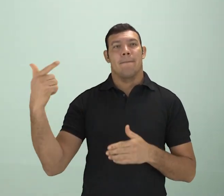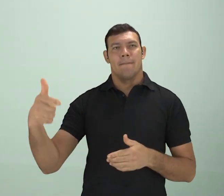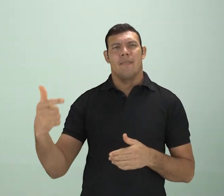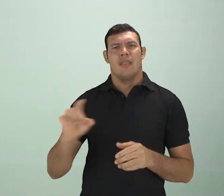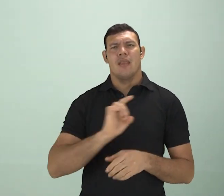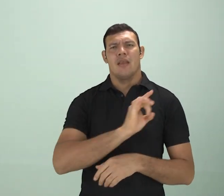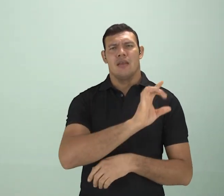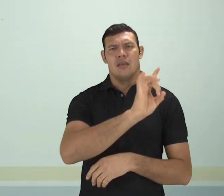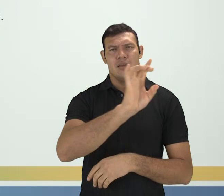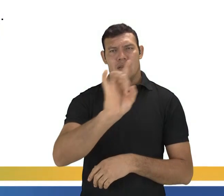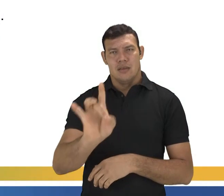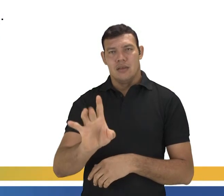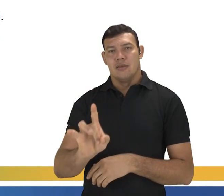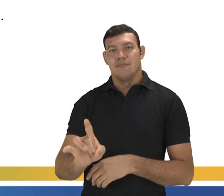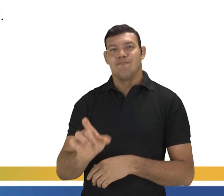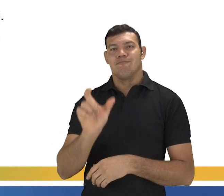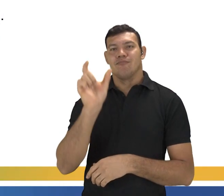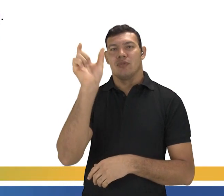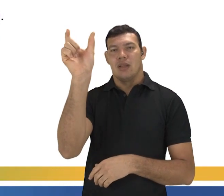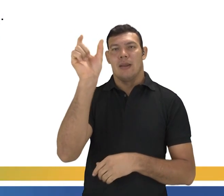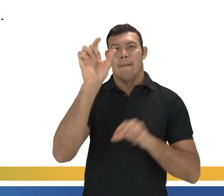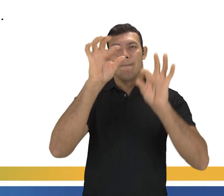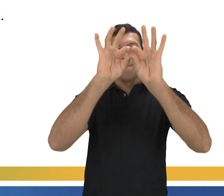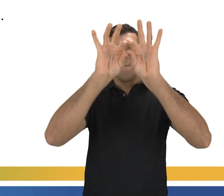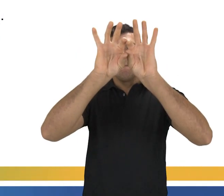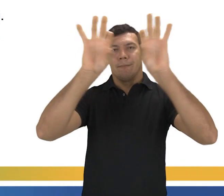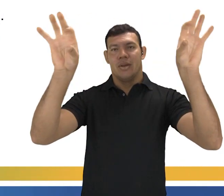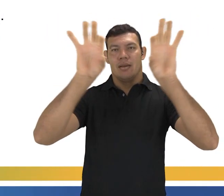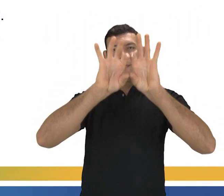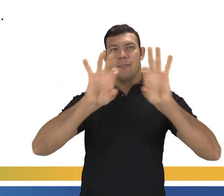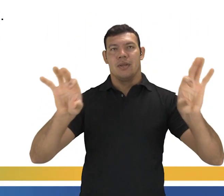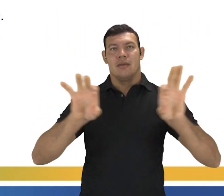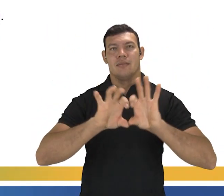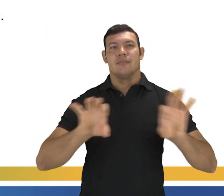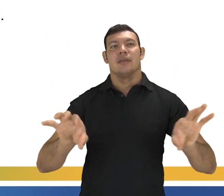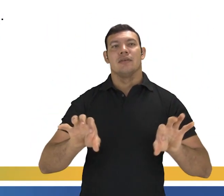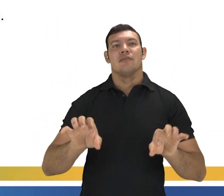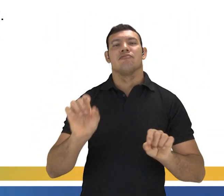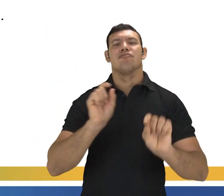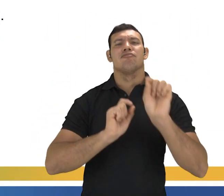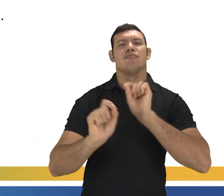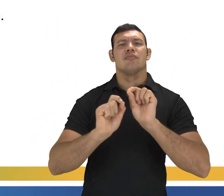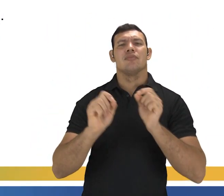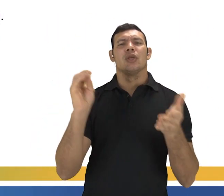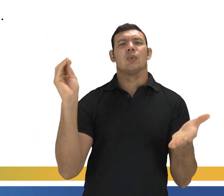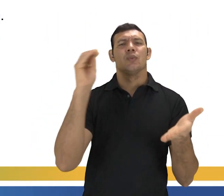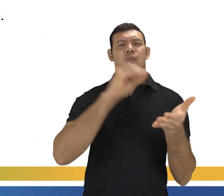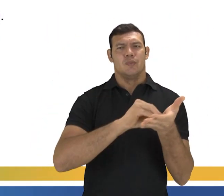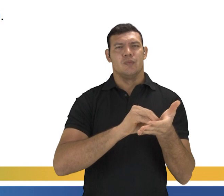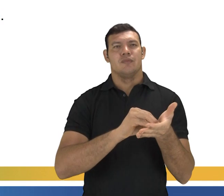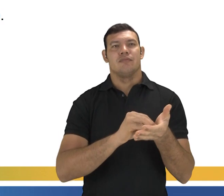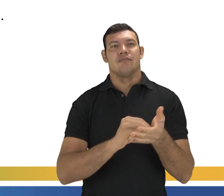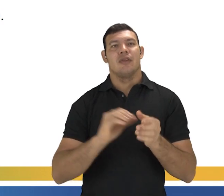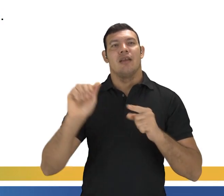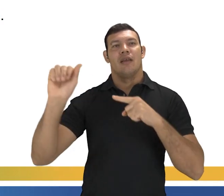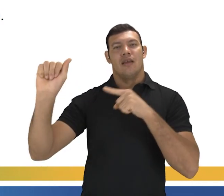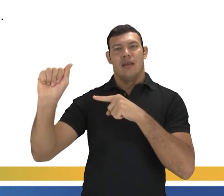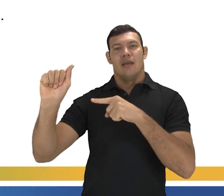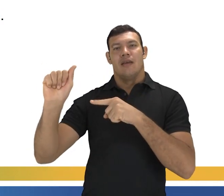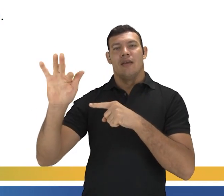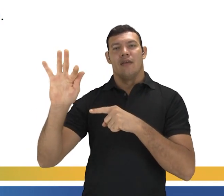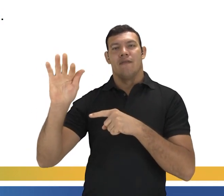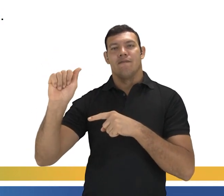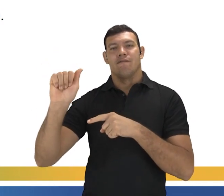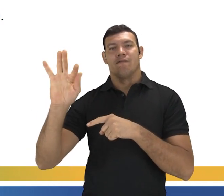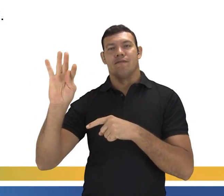de desenvolvimento deve apresentar obrigatoriamente, letra A, fatos, defesa de uma ideia e conclusão. B, tópico